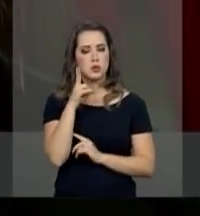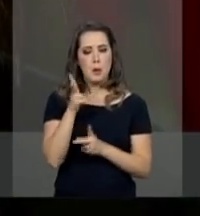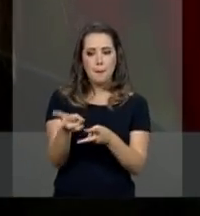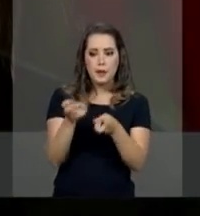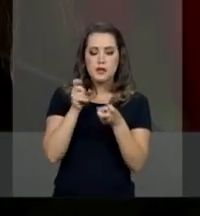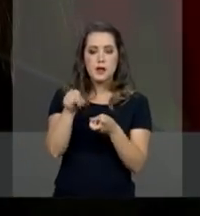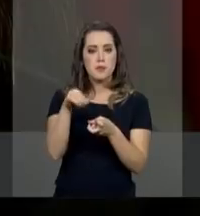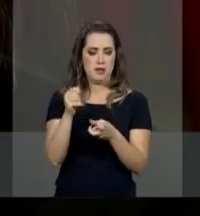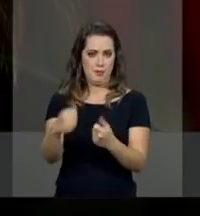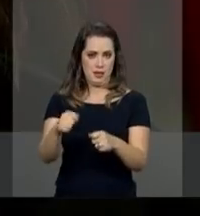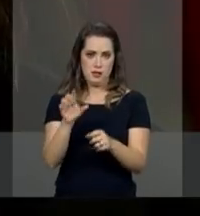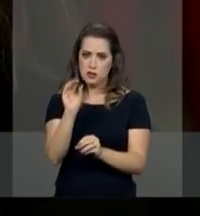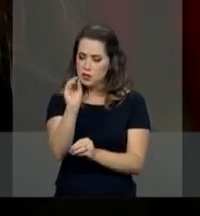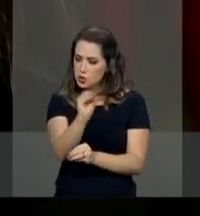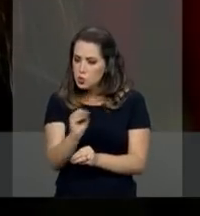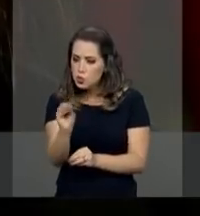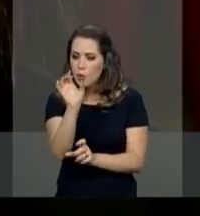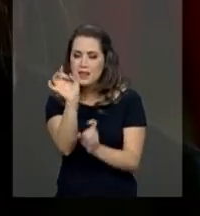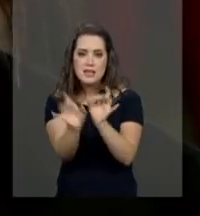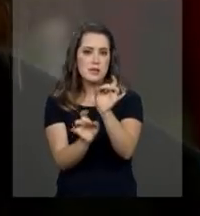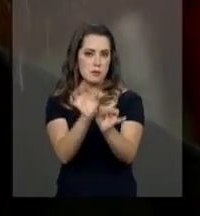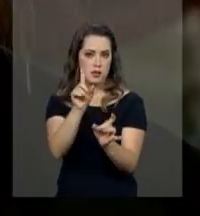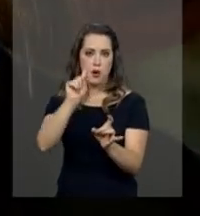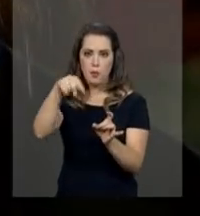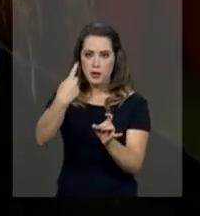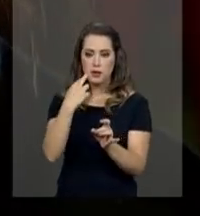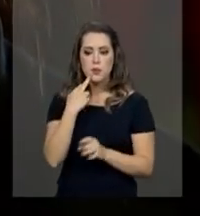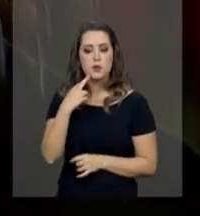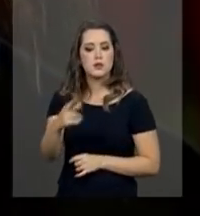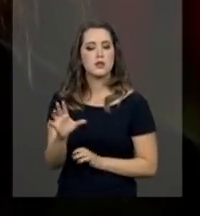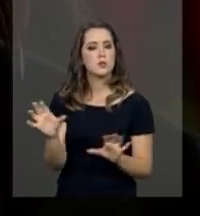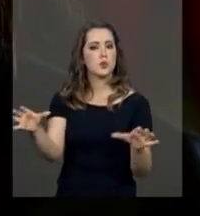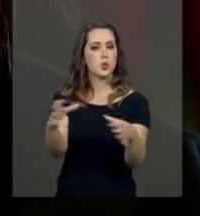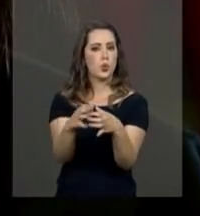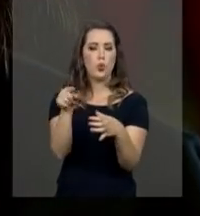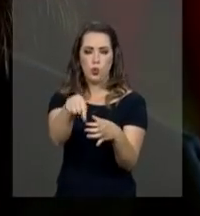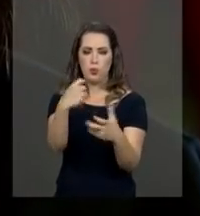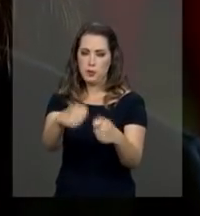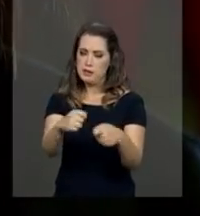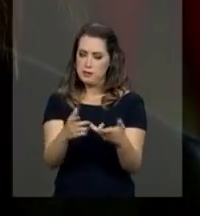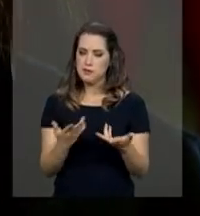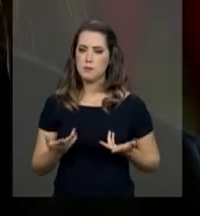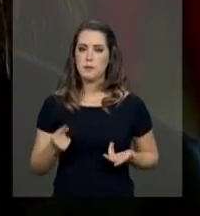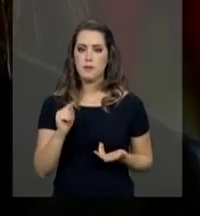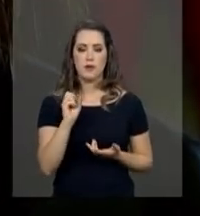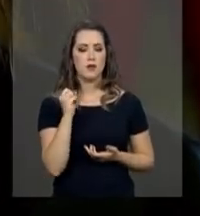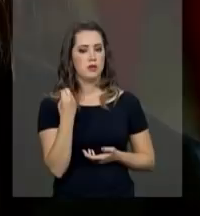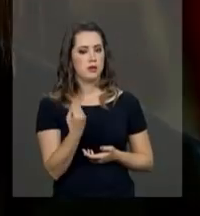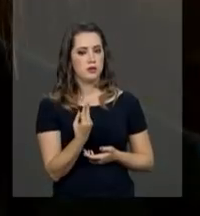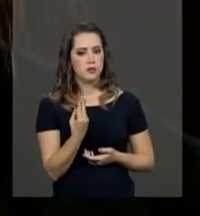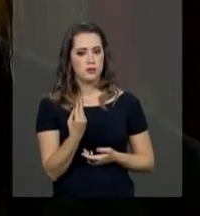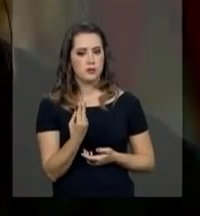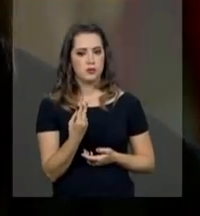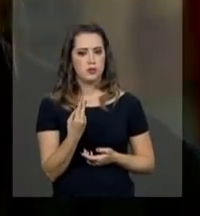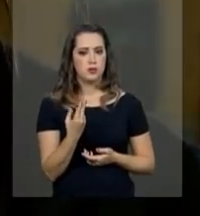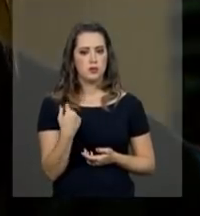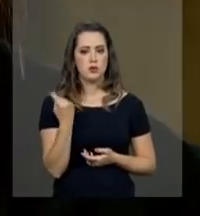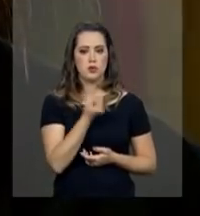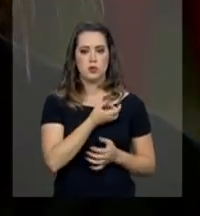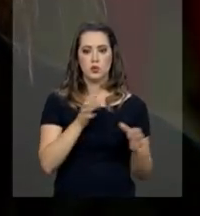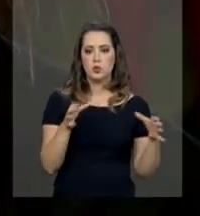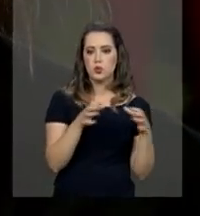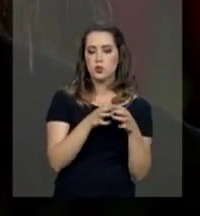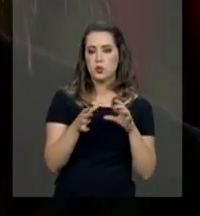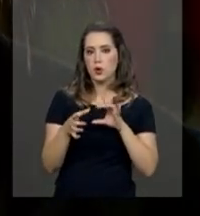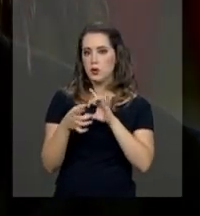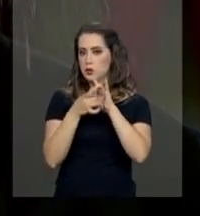identificada para depois prestar uma resposta muitas vezes no local ou ativar os nossos parceiros